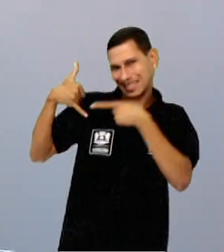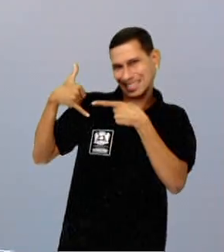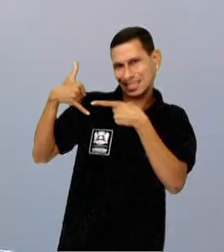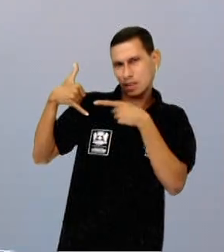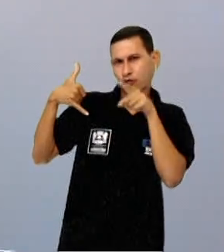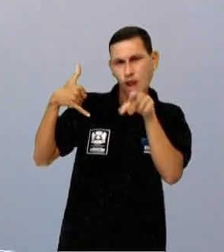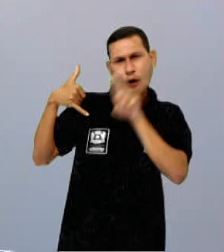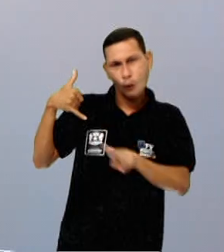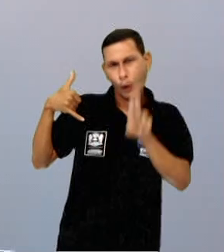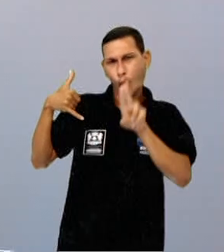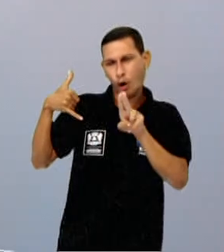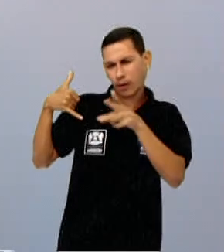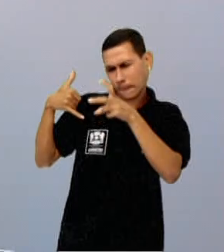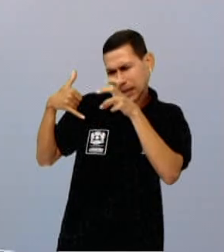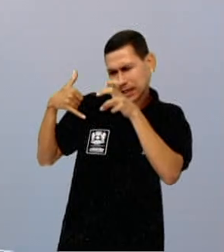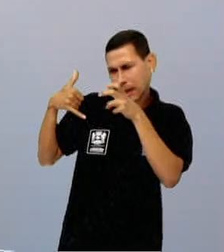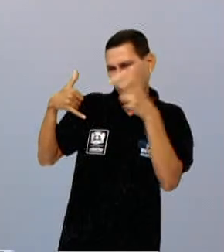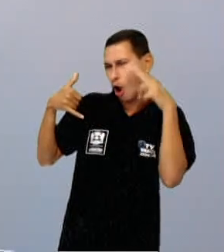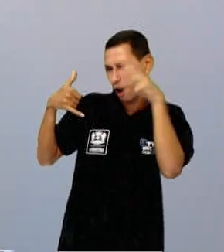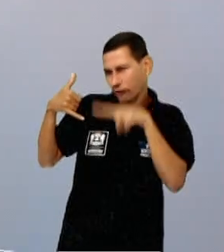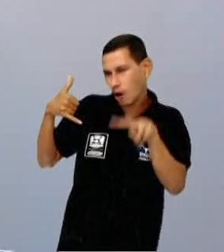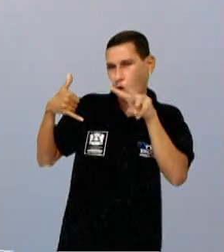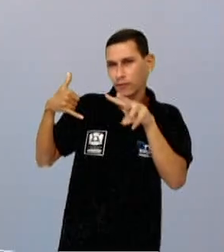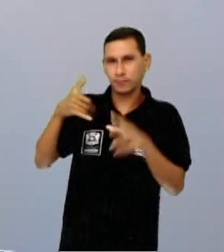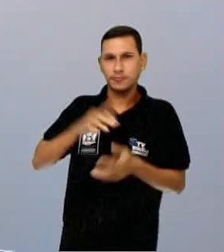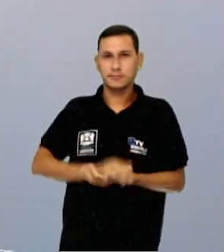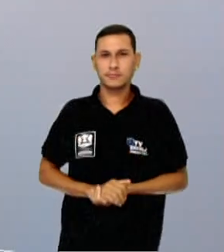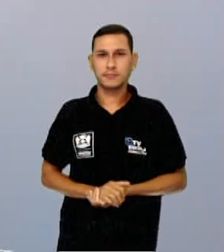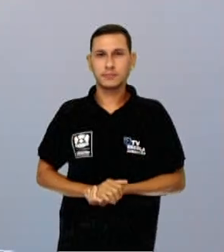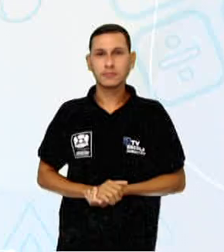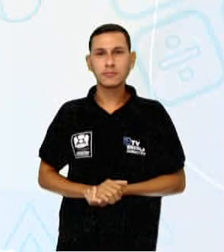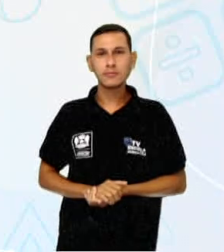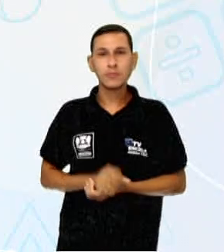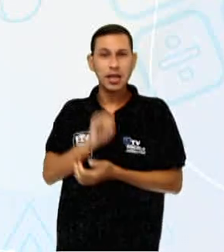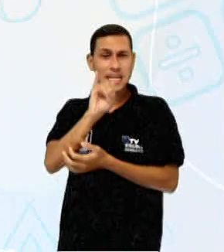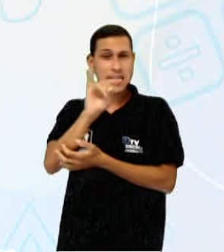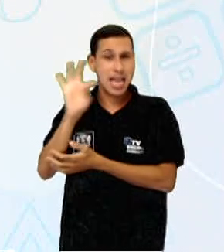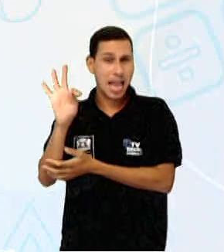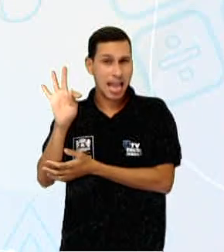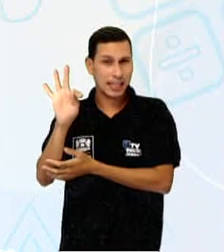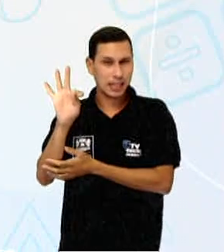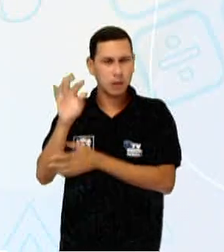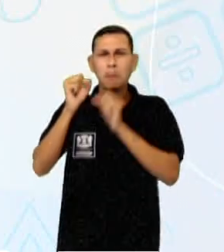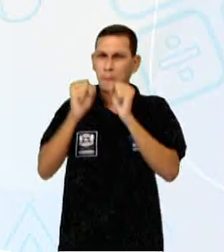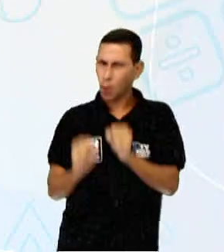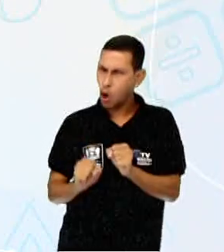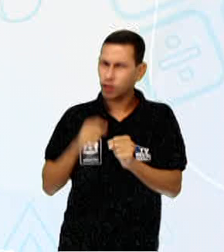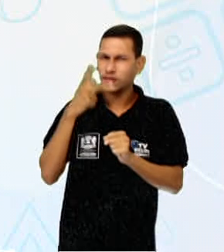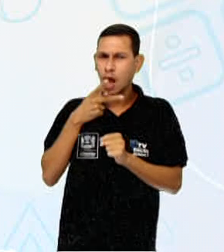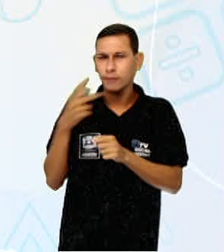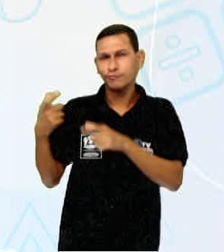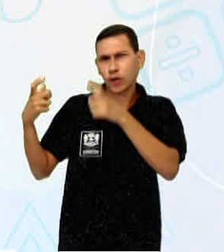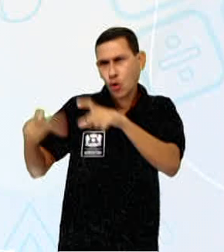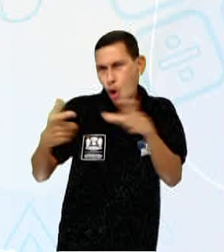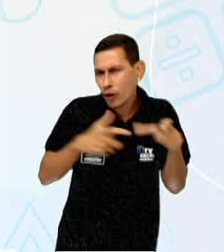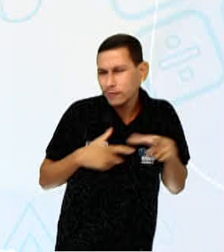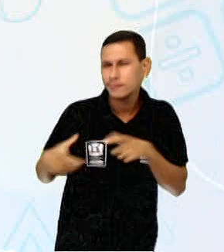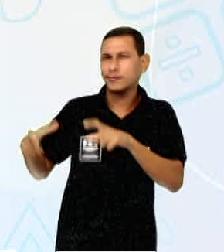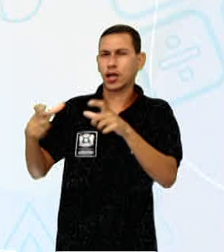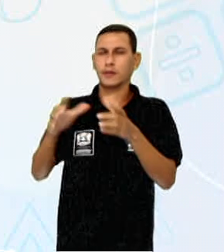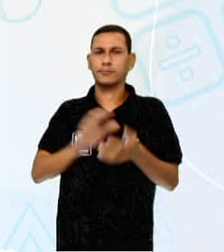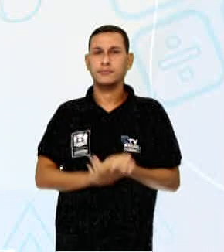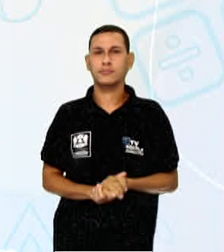que vocês vem aí na figura ou seja esse eu posso falar de lugares